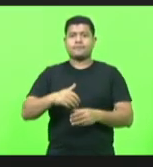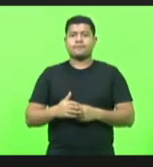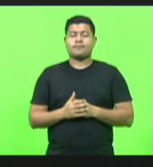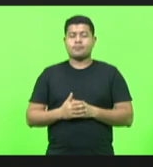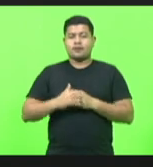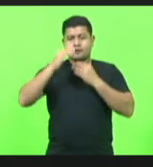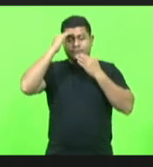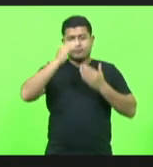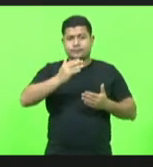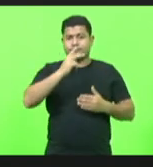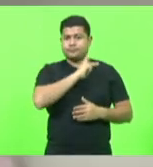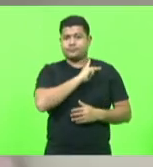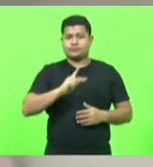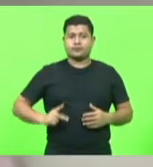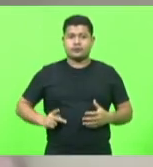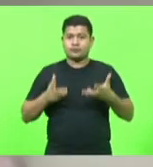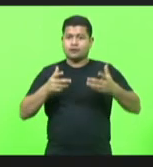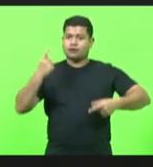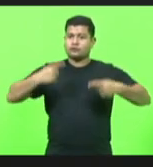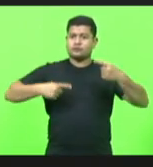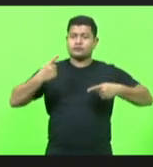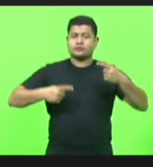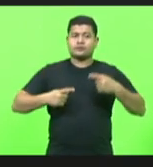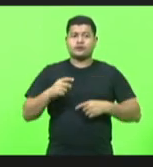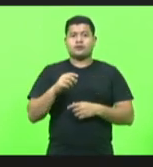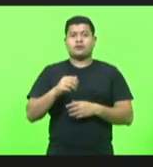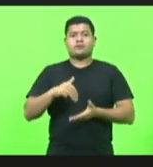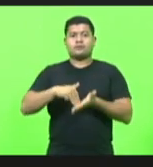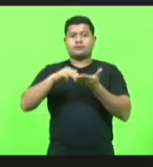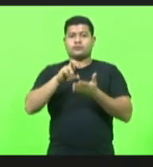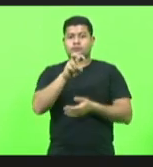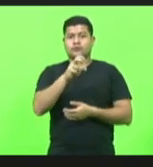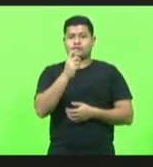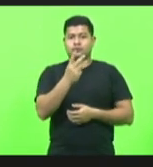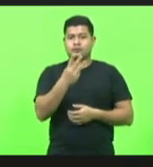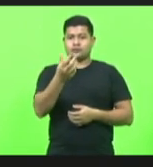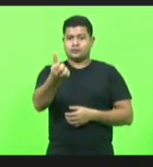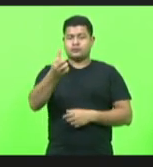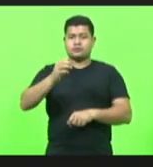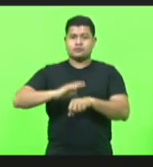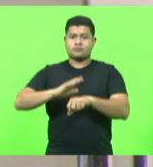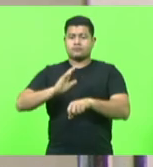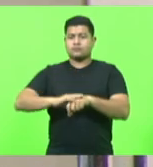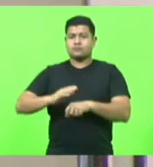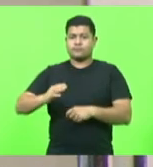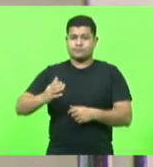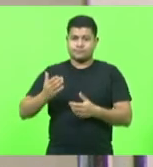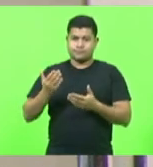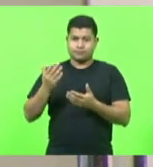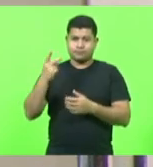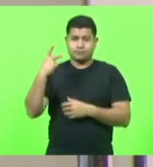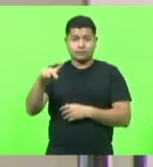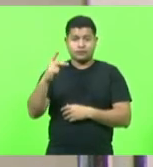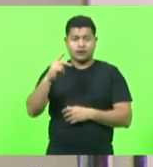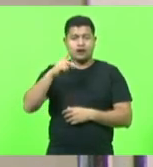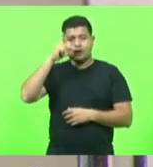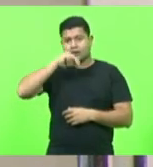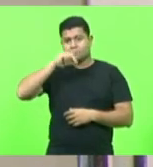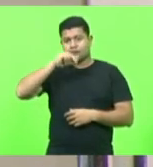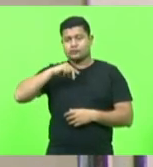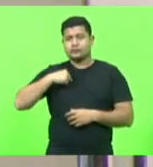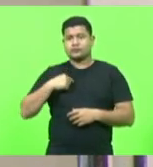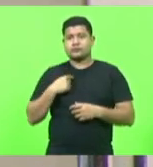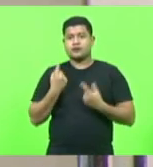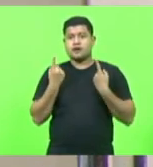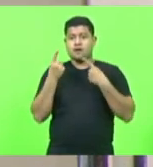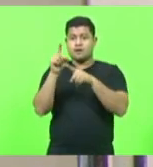Obrigado, senhor presidente. Eu quero discutir ela. Moção 536, autor deputado Kennedy Nunes, manifestando ao secretário de Estado da Saúde de Santa Catarina repúdio